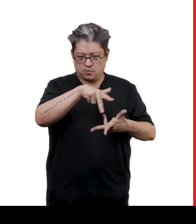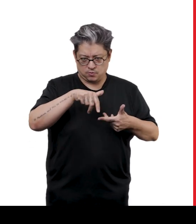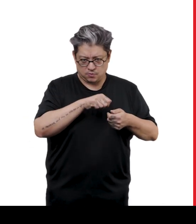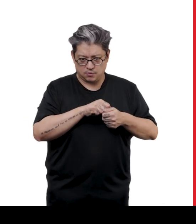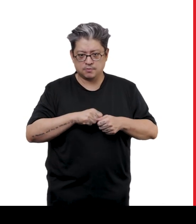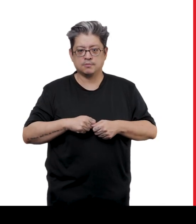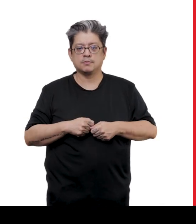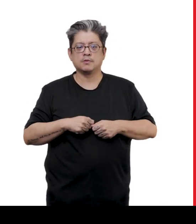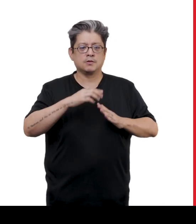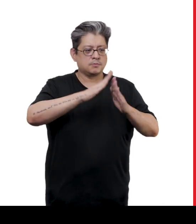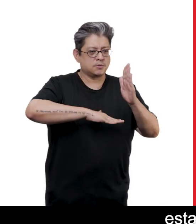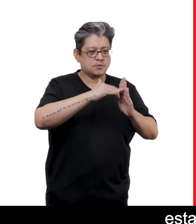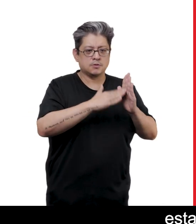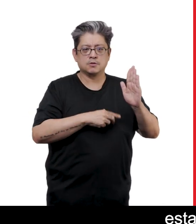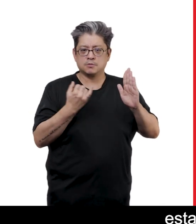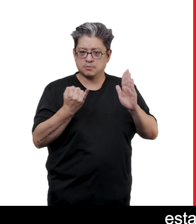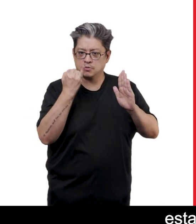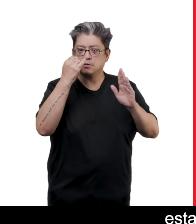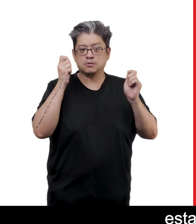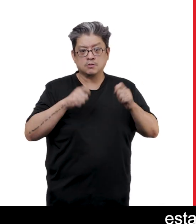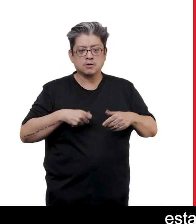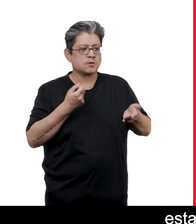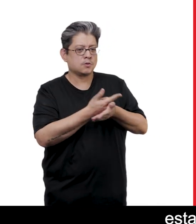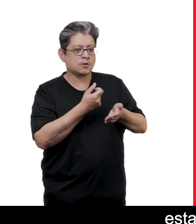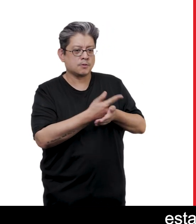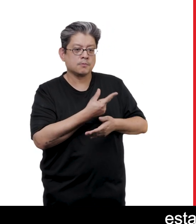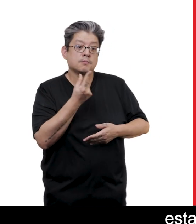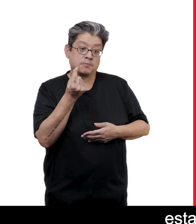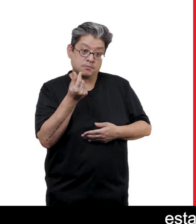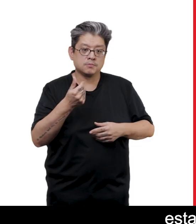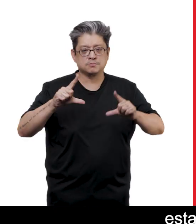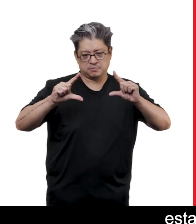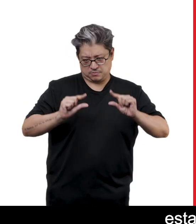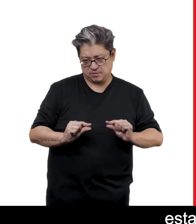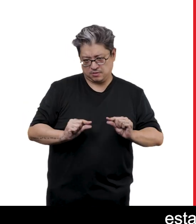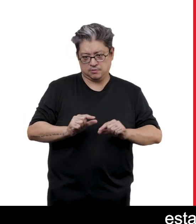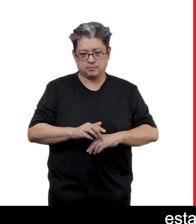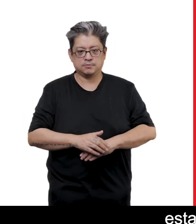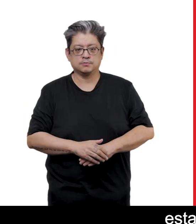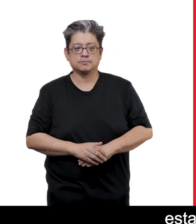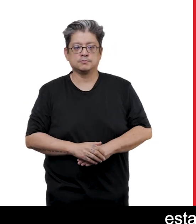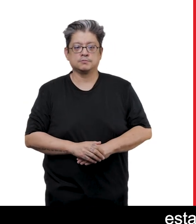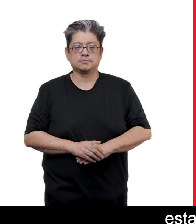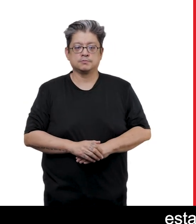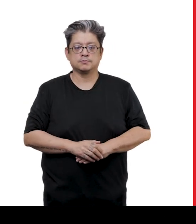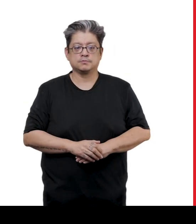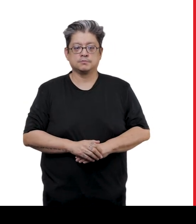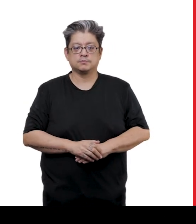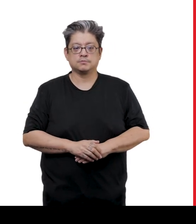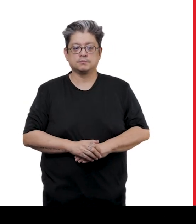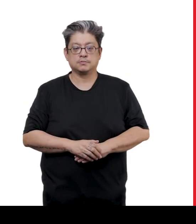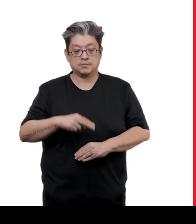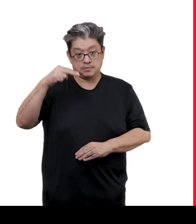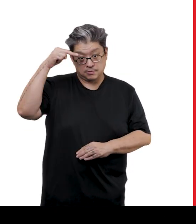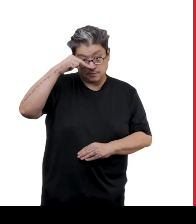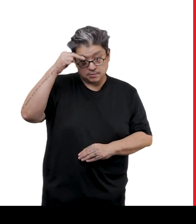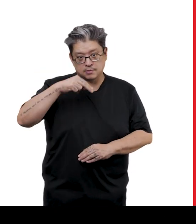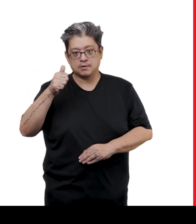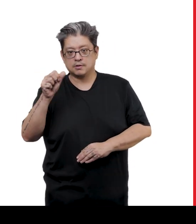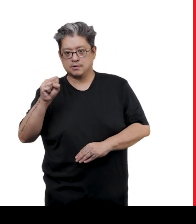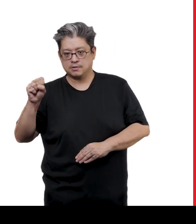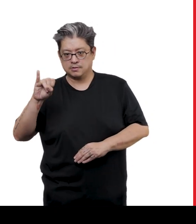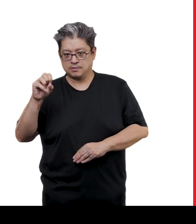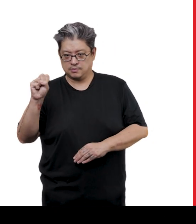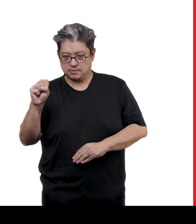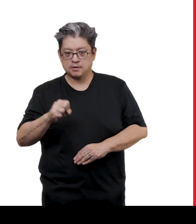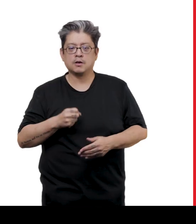grandes mestres da pintura estavam disponíveis para compra por valores consideravelmente mais baixos. Enquanto